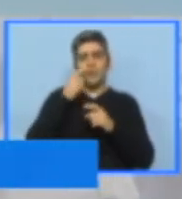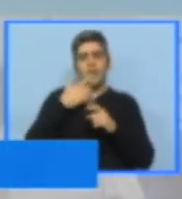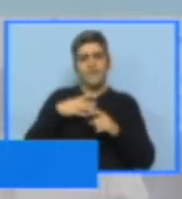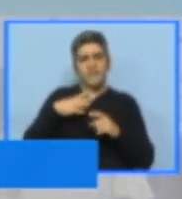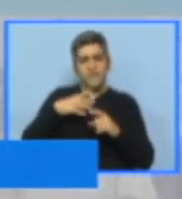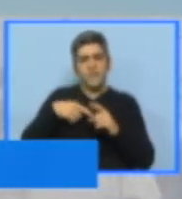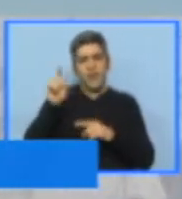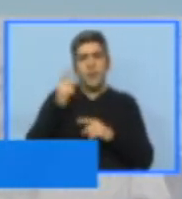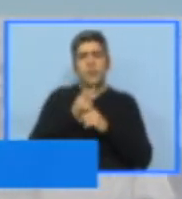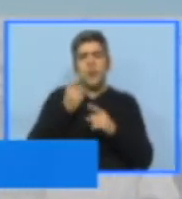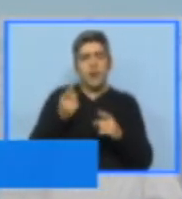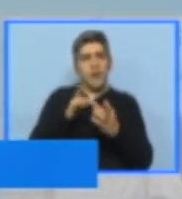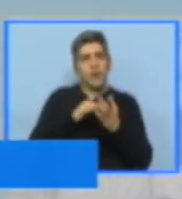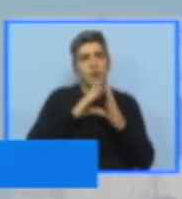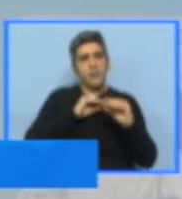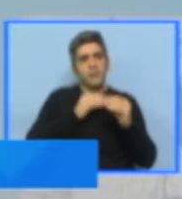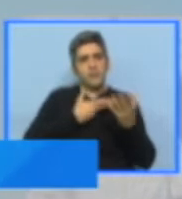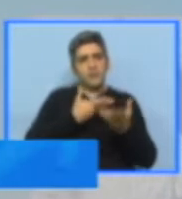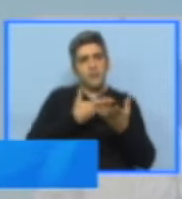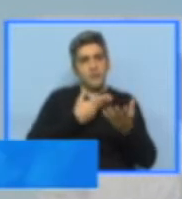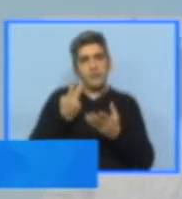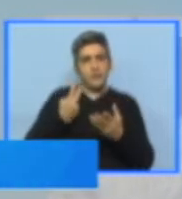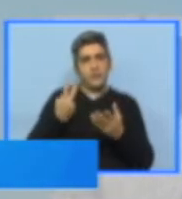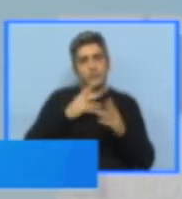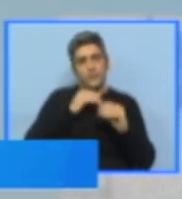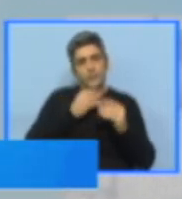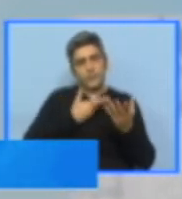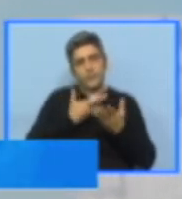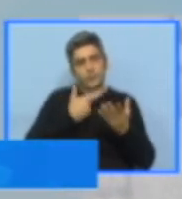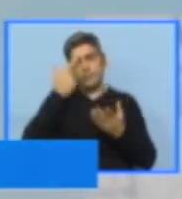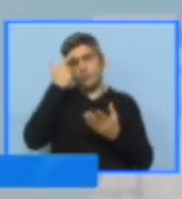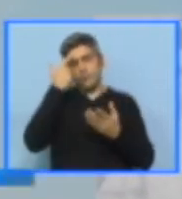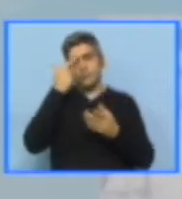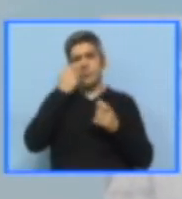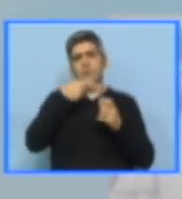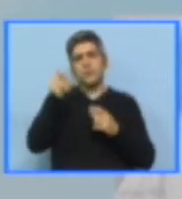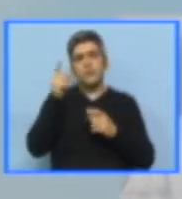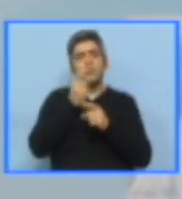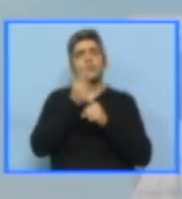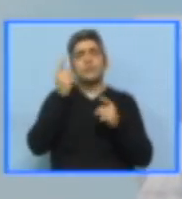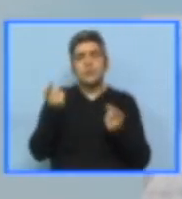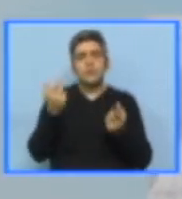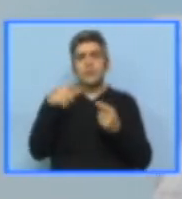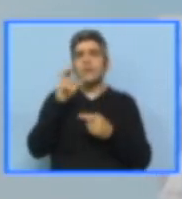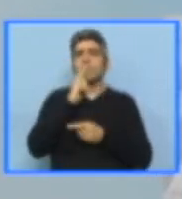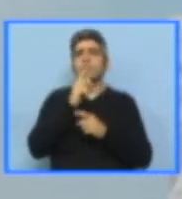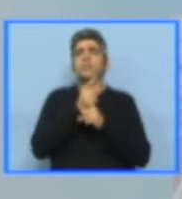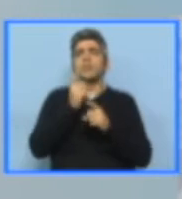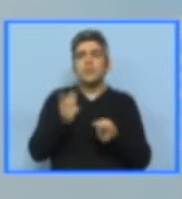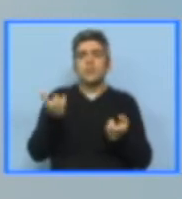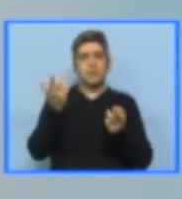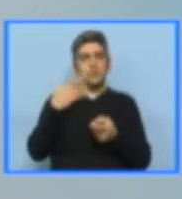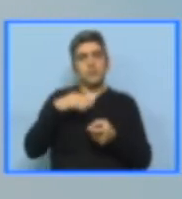pessoas. O livro partiu de uma conversa que nós estávamos a ter as duas e em que pensámos, estas pessoas partem porquê? Vão a Fátima